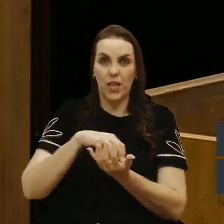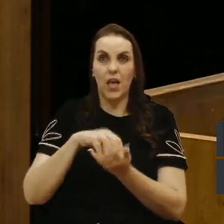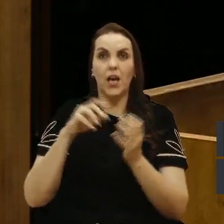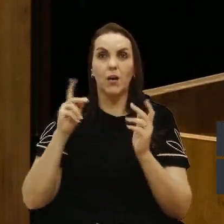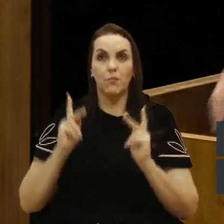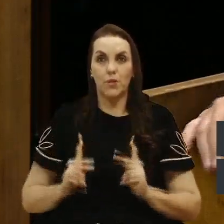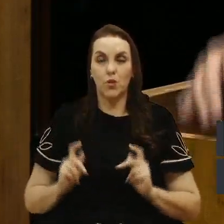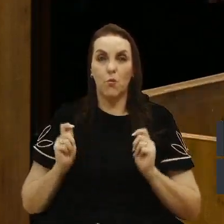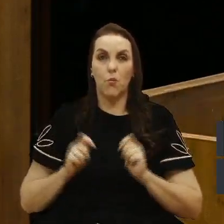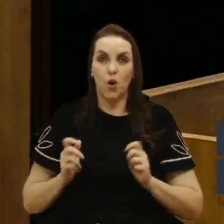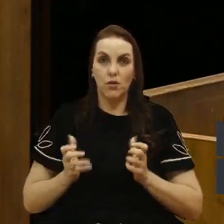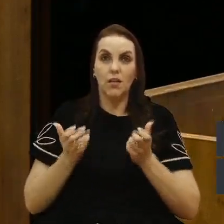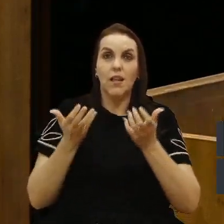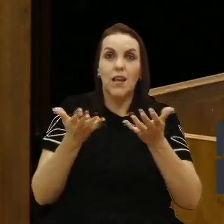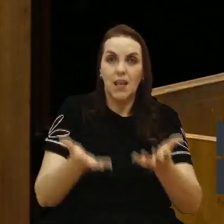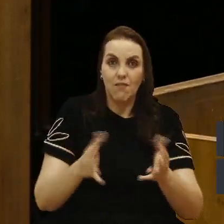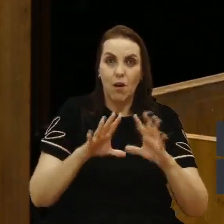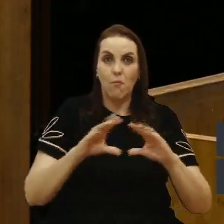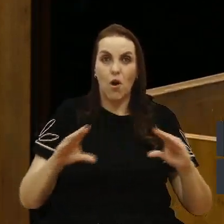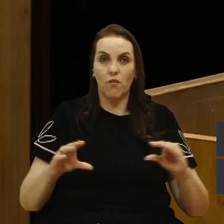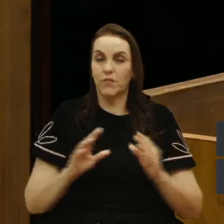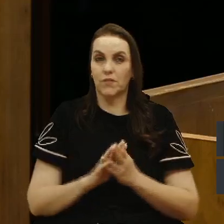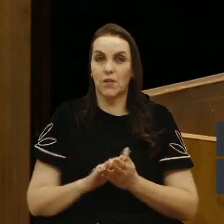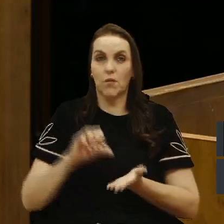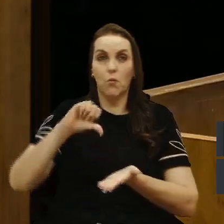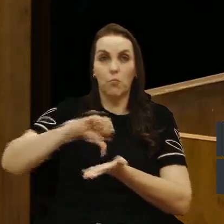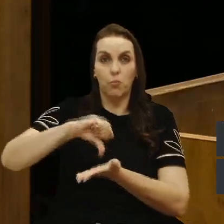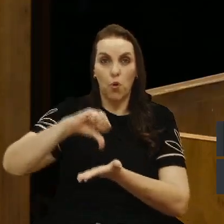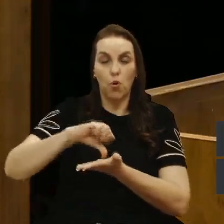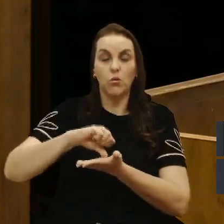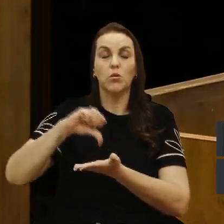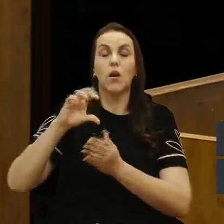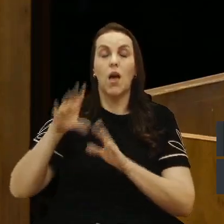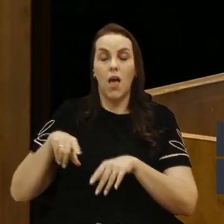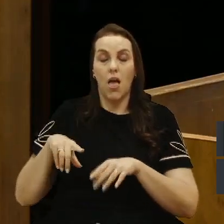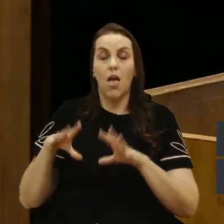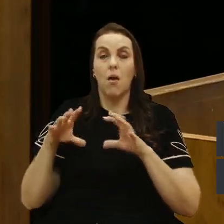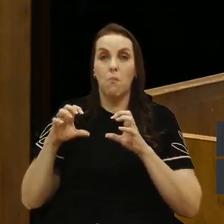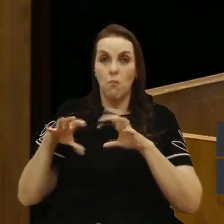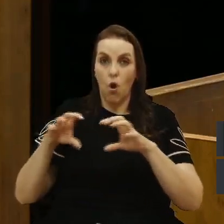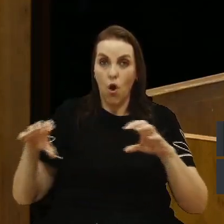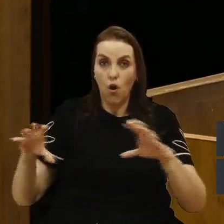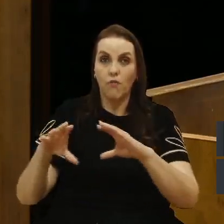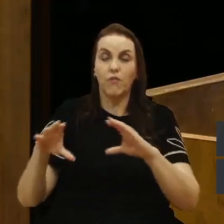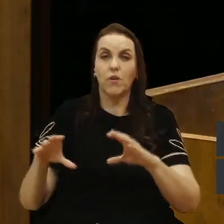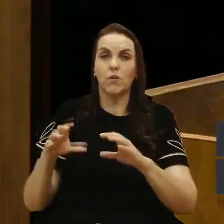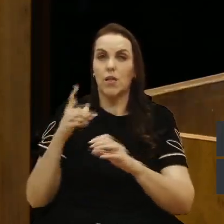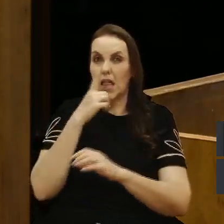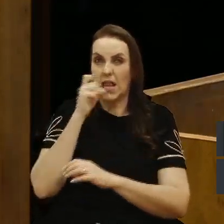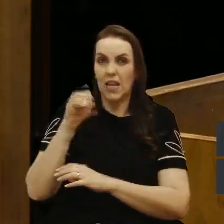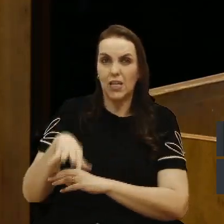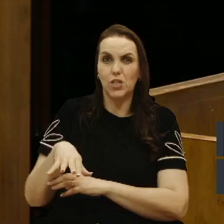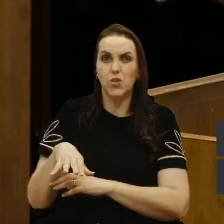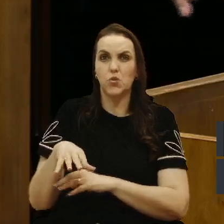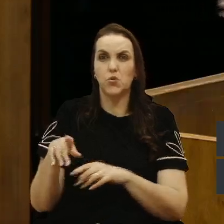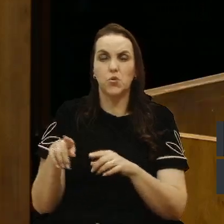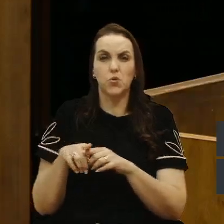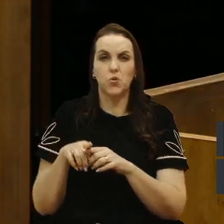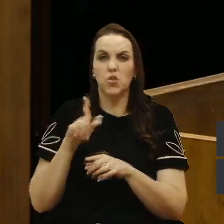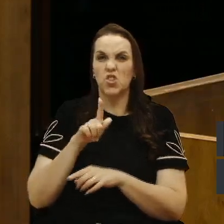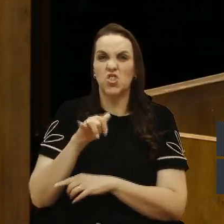lá e levar seus móveis. Ecoponto é para botar móvel, é para botar, inclusive, lixo,